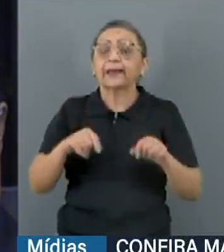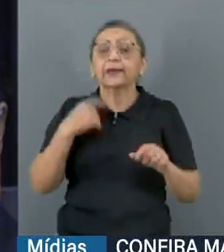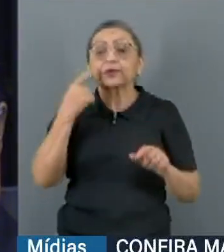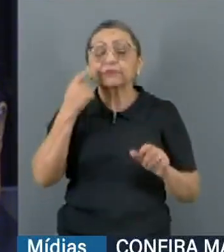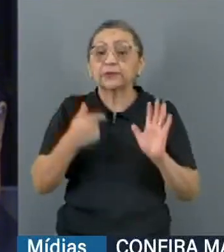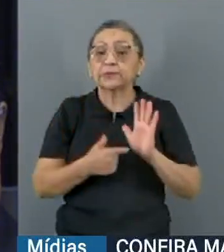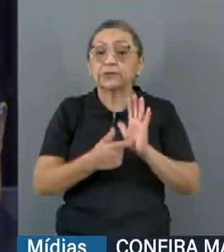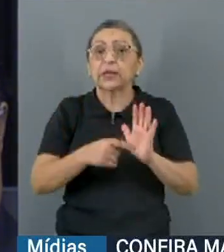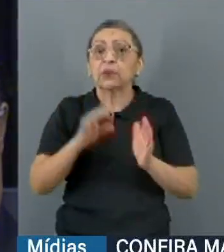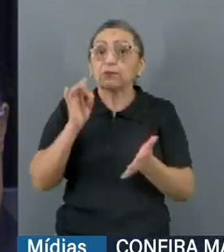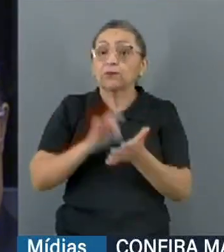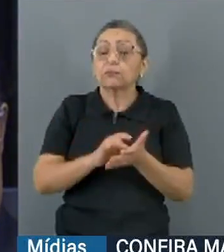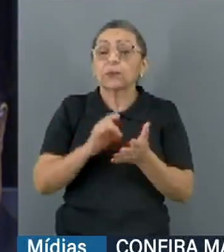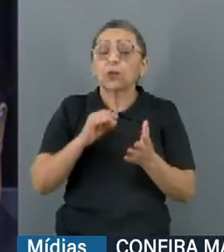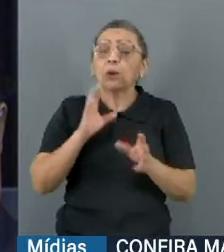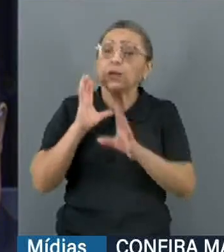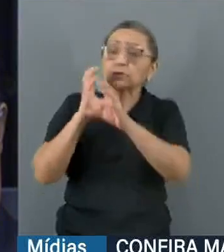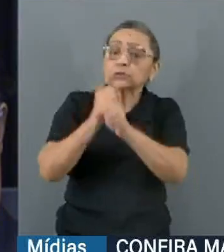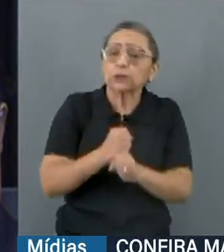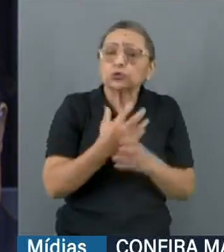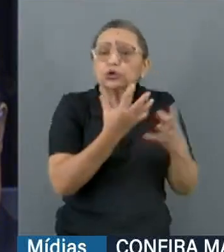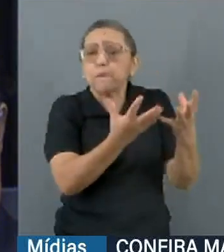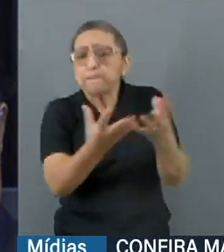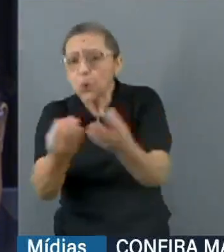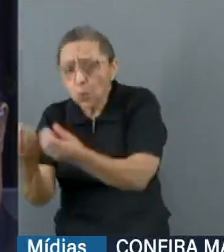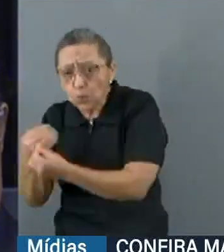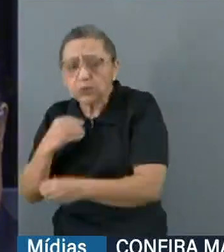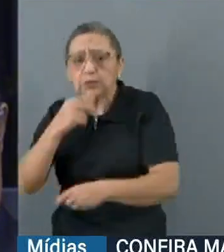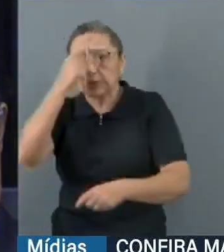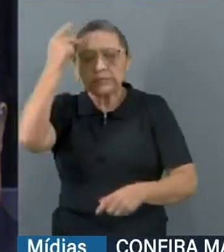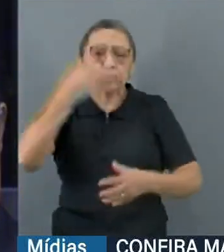vetor de muitas vontades. Isso aqui